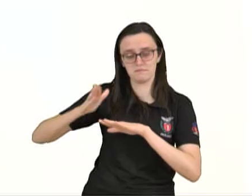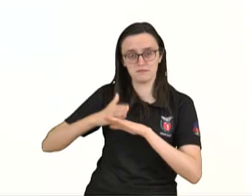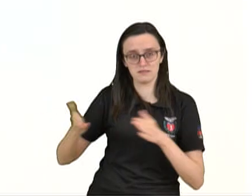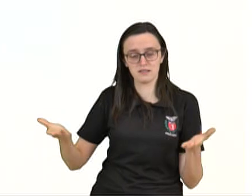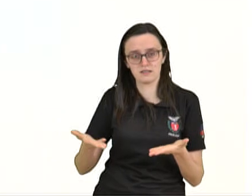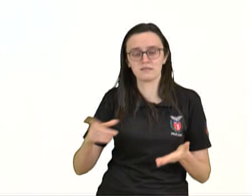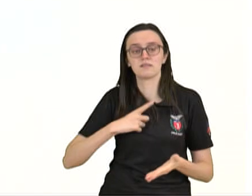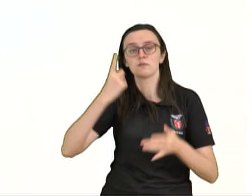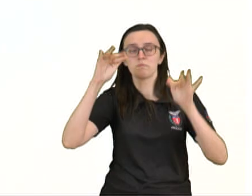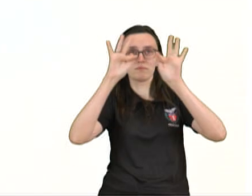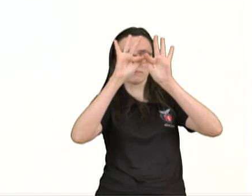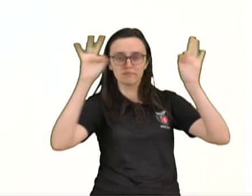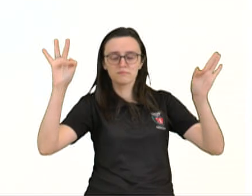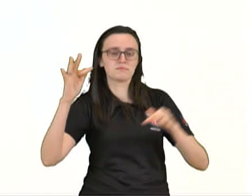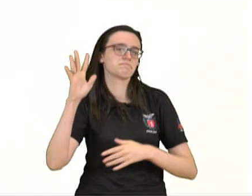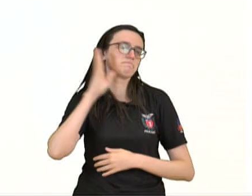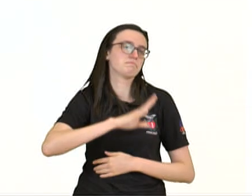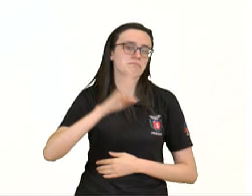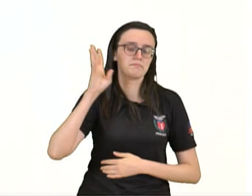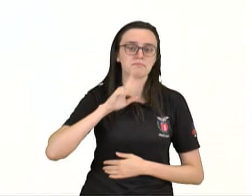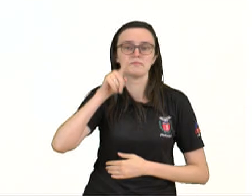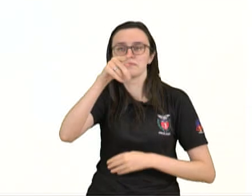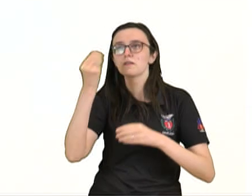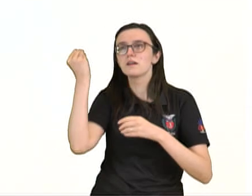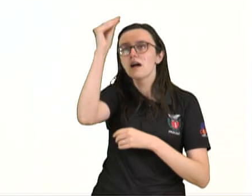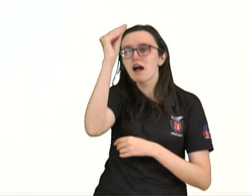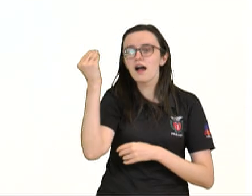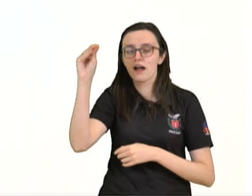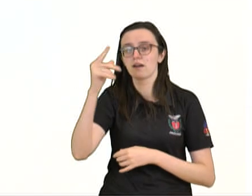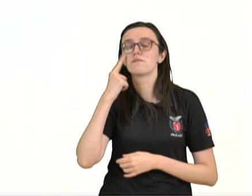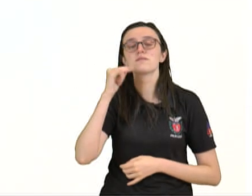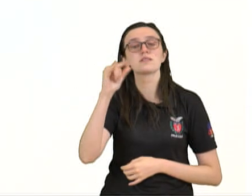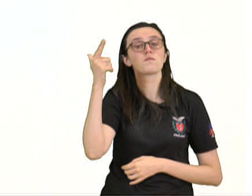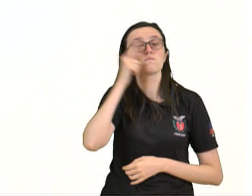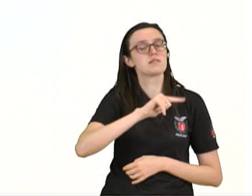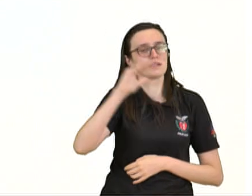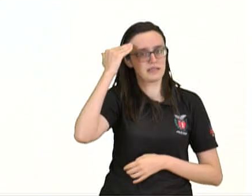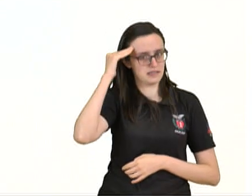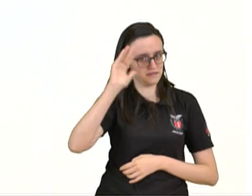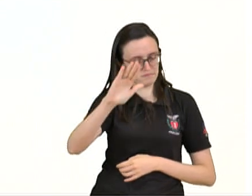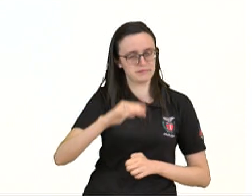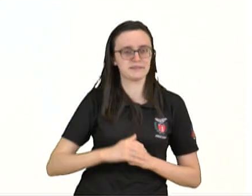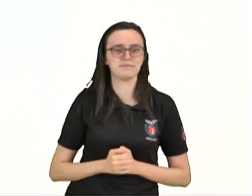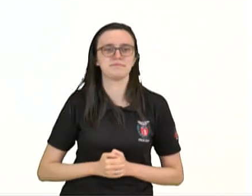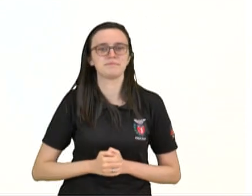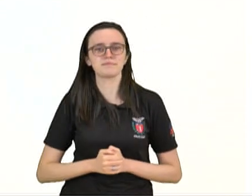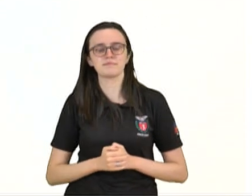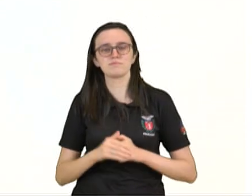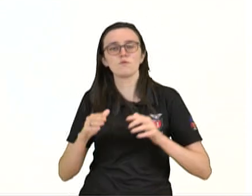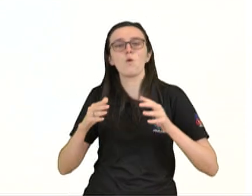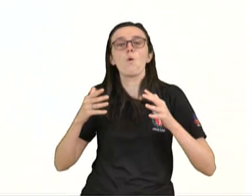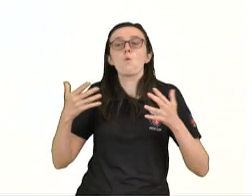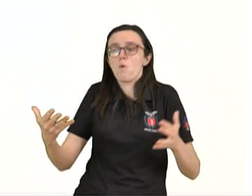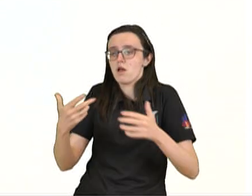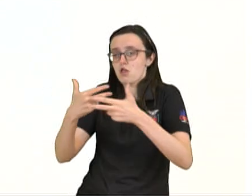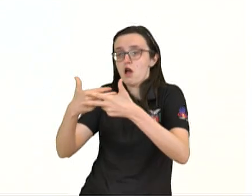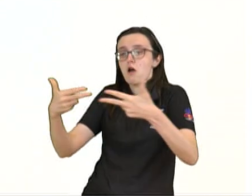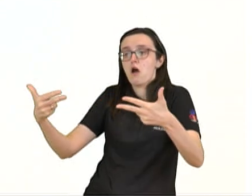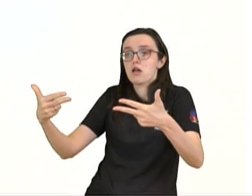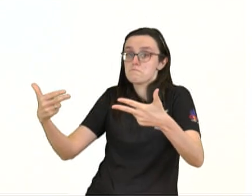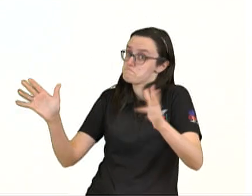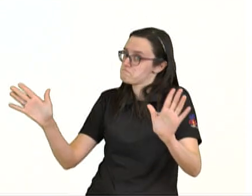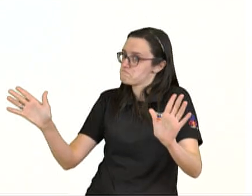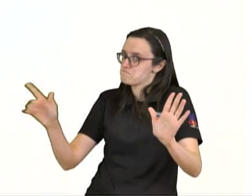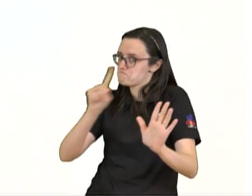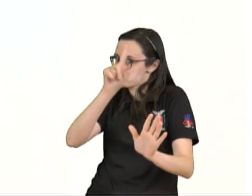Praticando, tem uma frase aqui bem legal para você preencher, vamos ver se você conseguiu entender. Quando algo de,